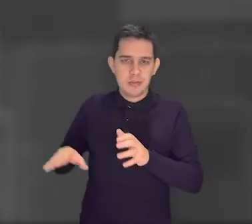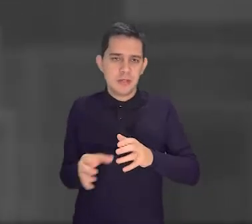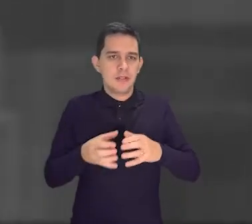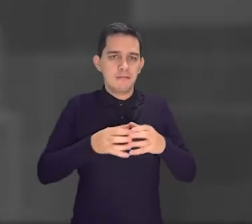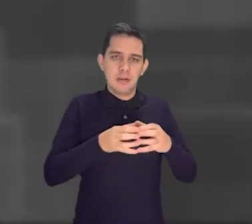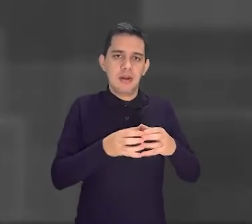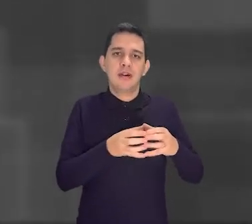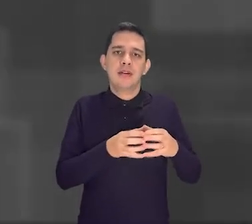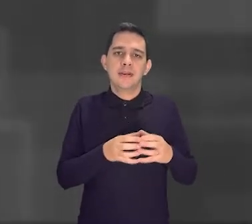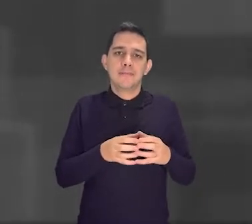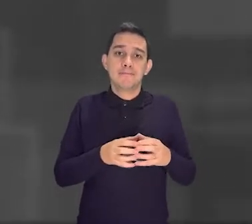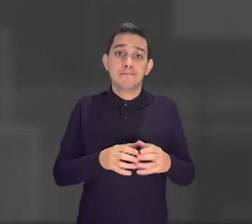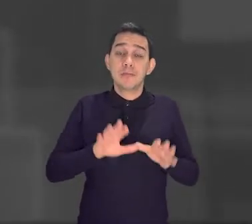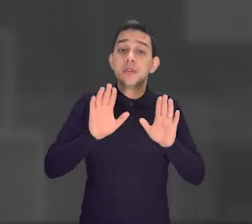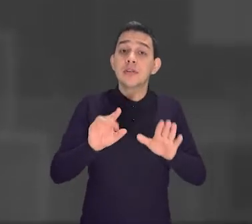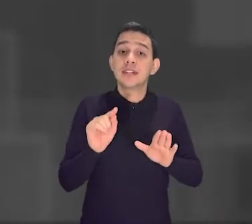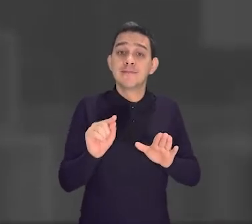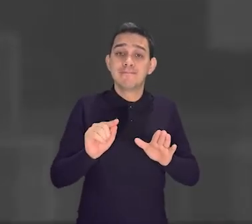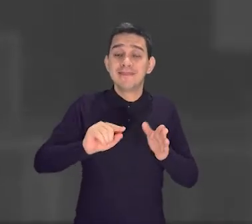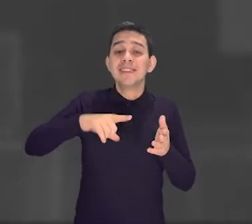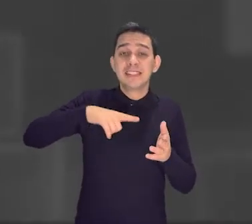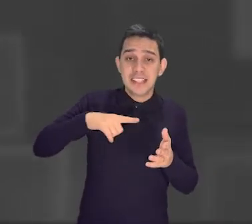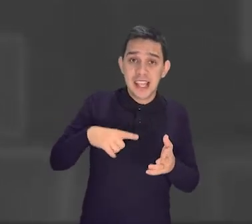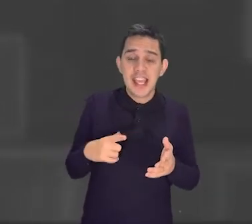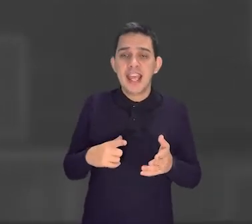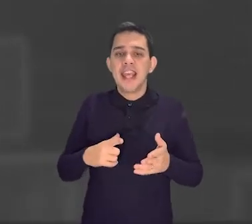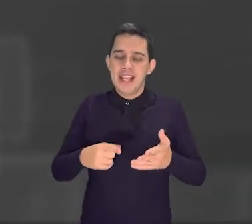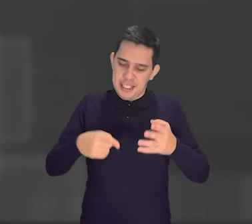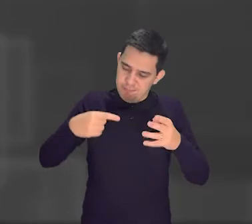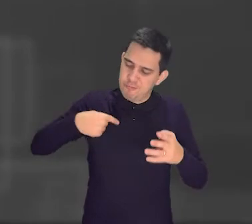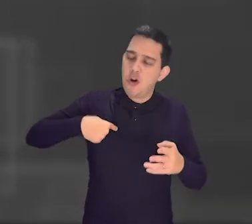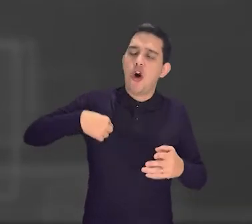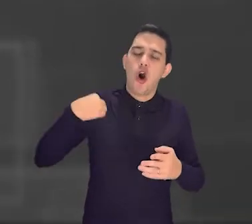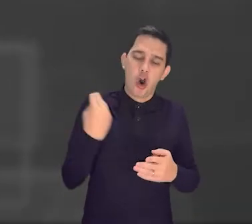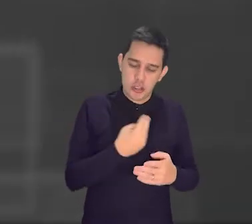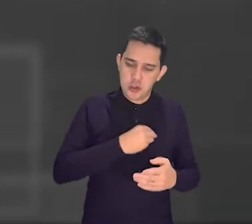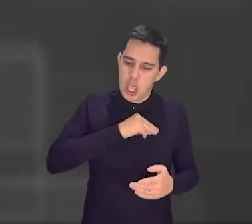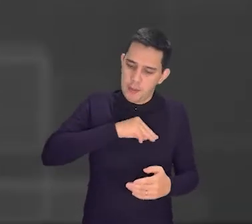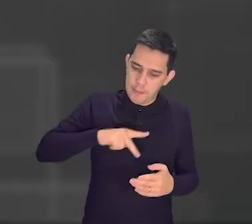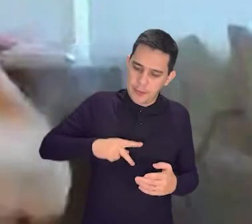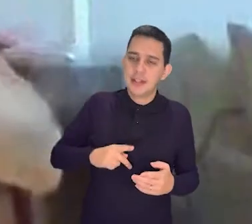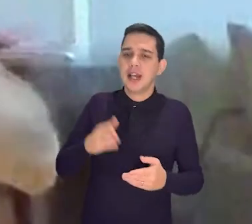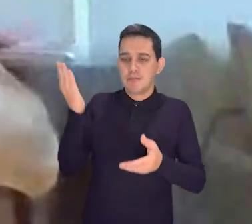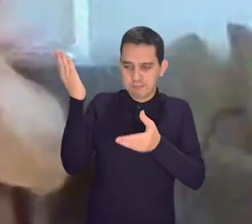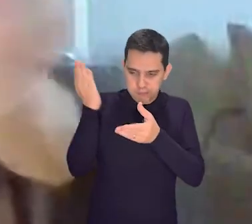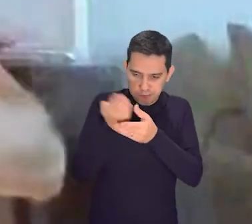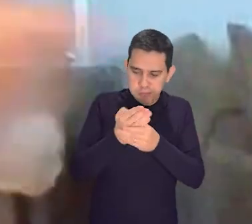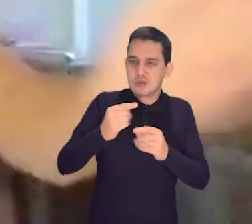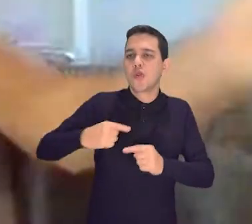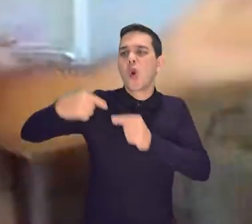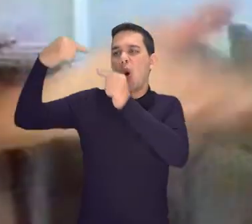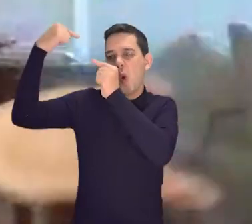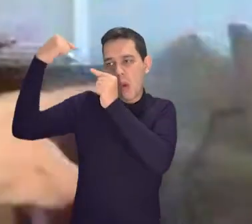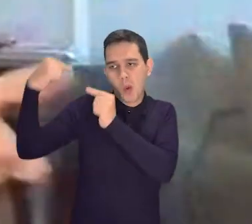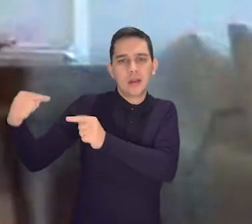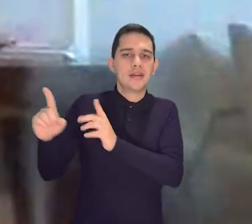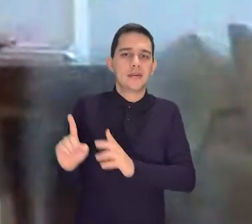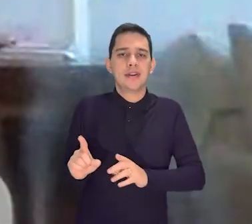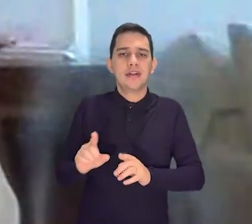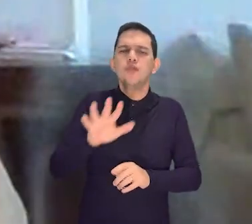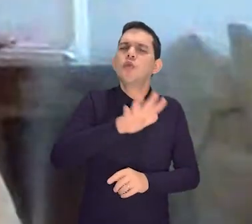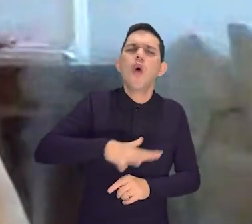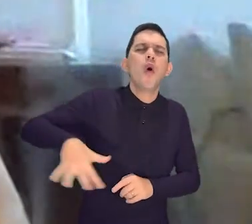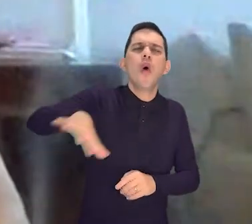direta pelo ente contratante. Então, assim, tem essa ação ajuizada também, que no caso vai envolver todos os